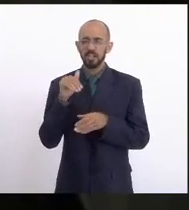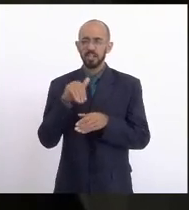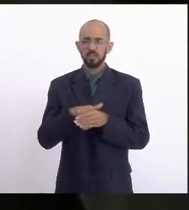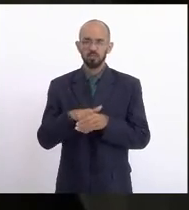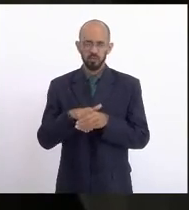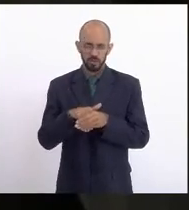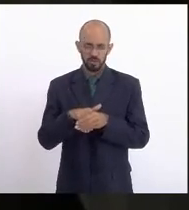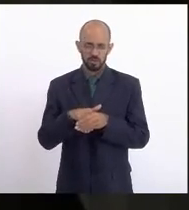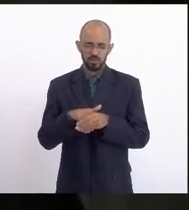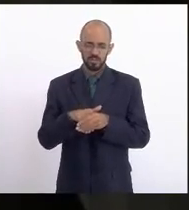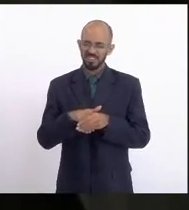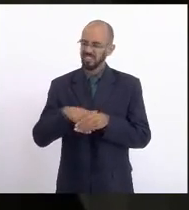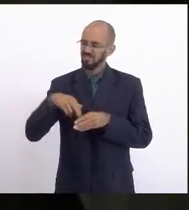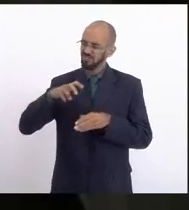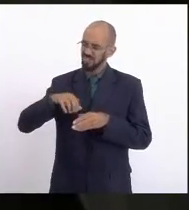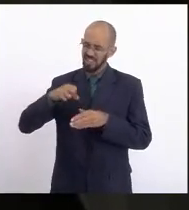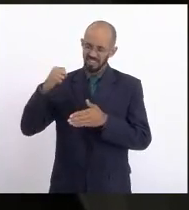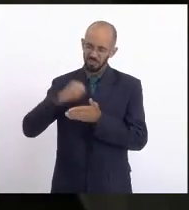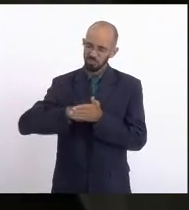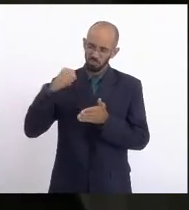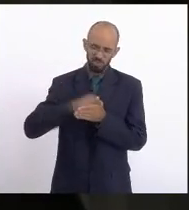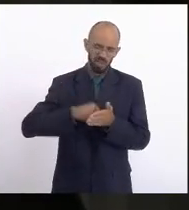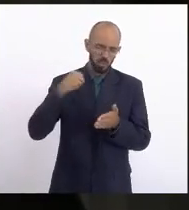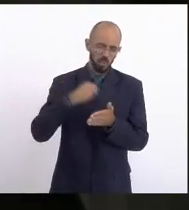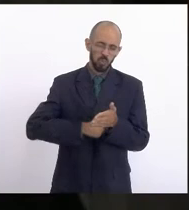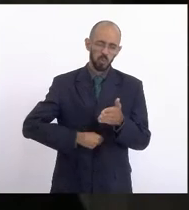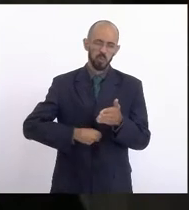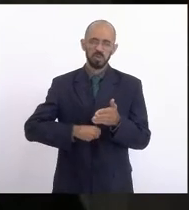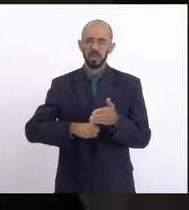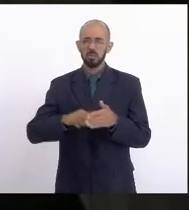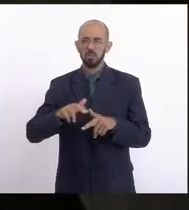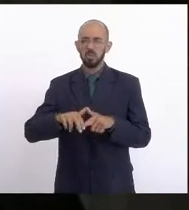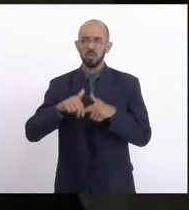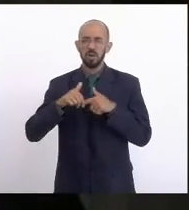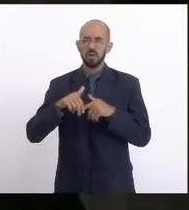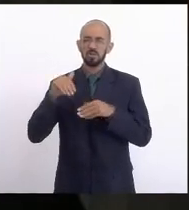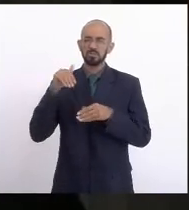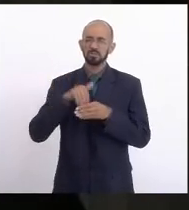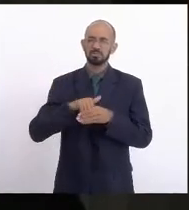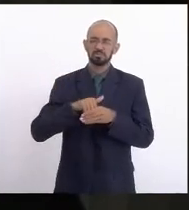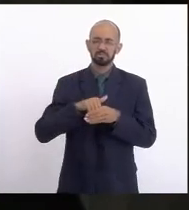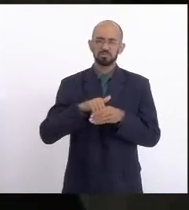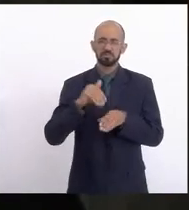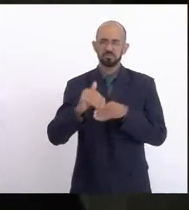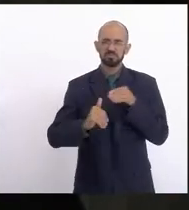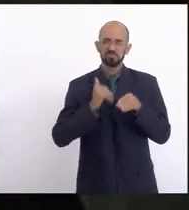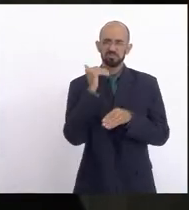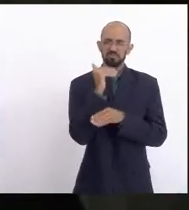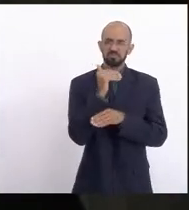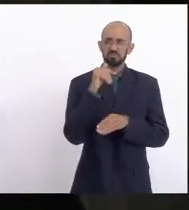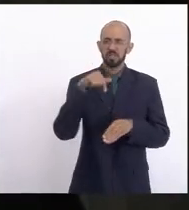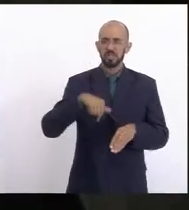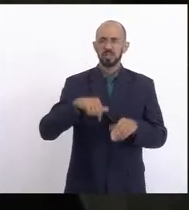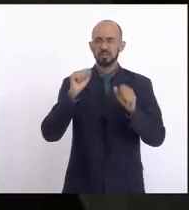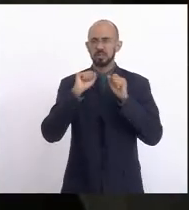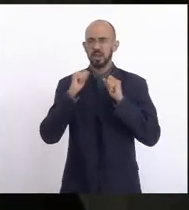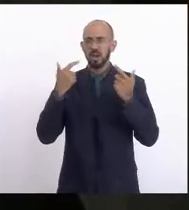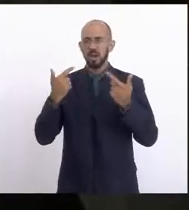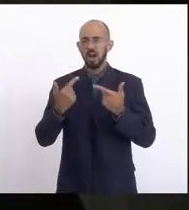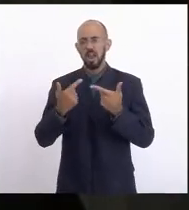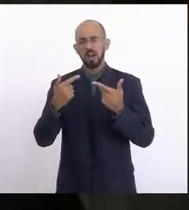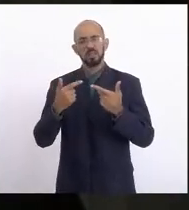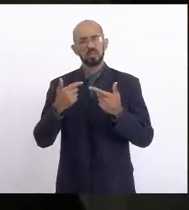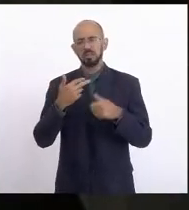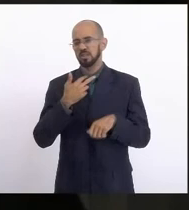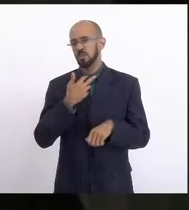se degladiar nas eleições majoritárias, esse Parlamento não pode e